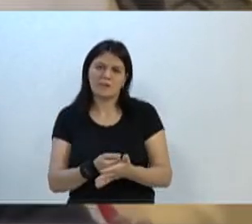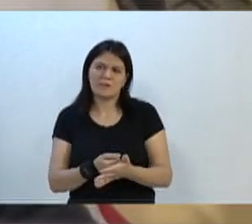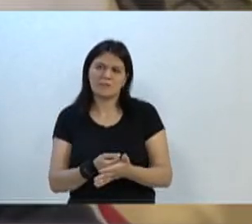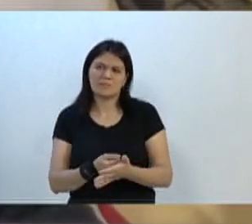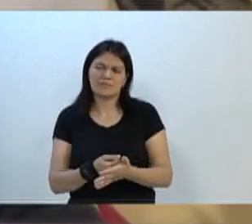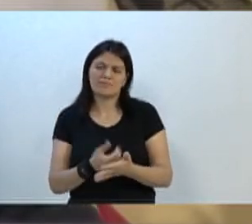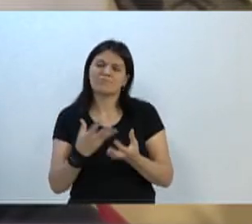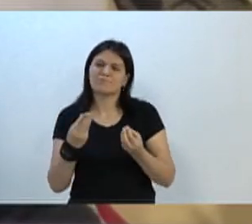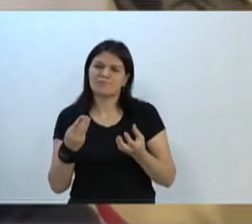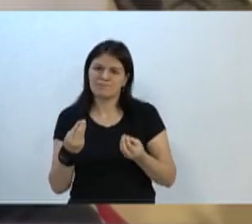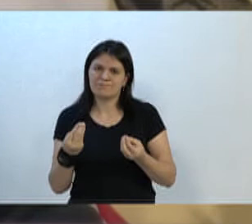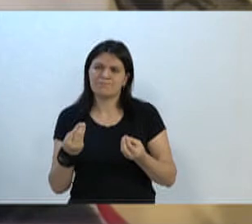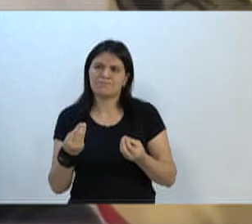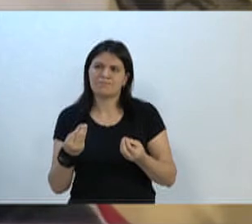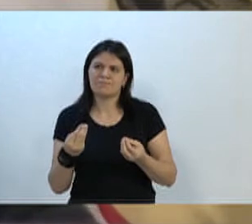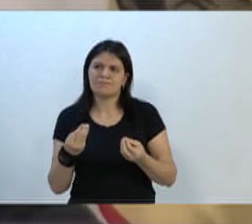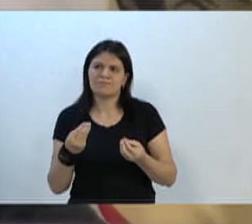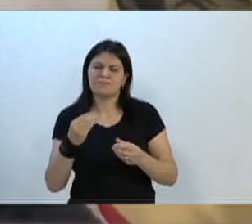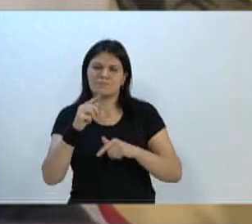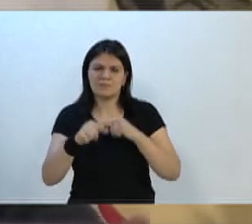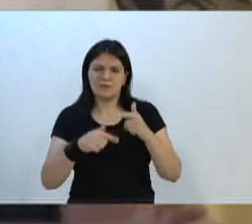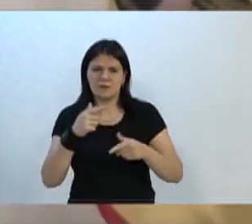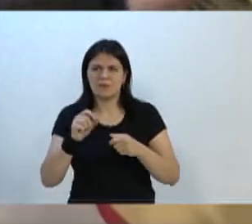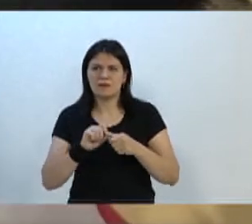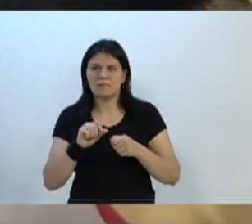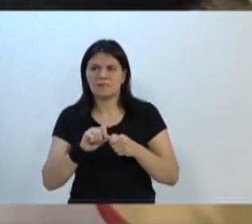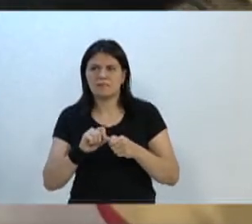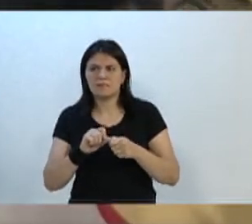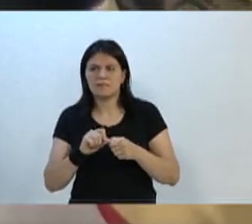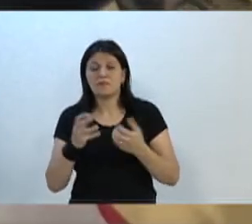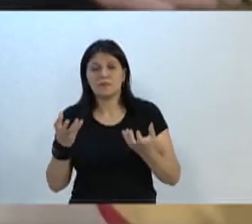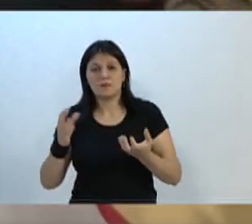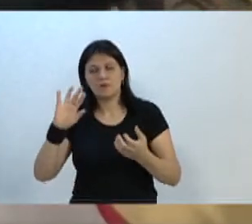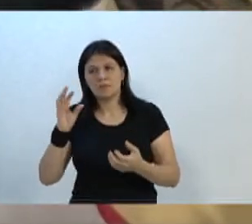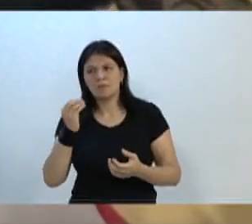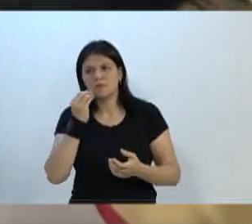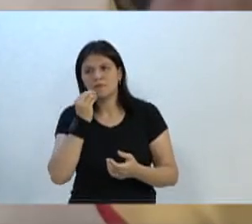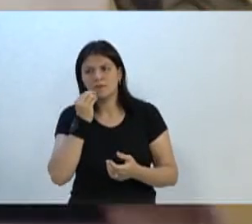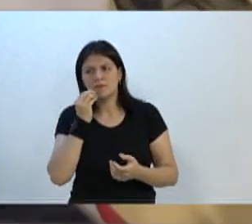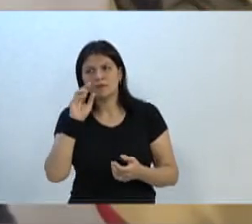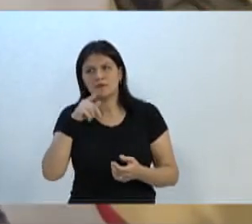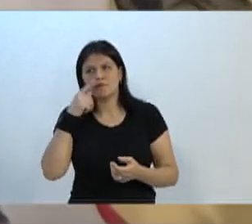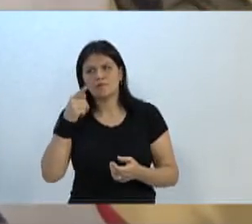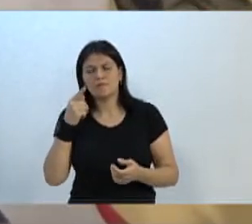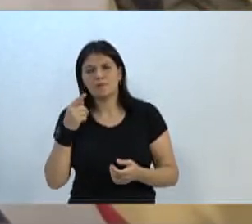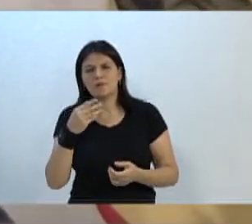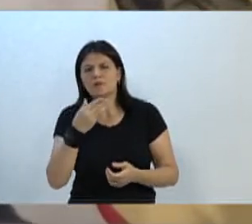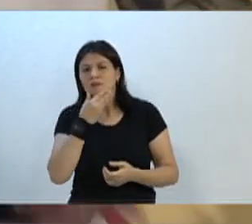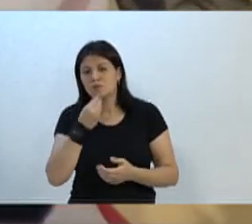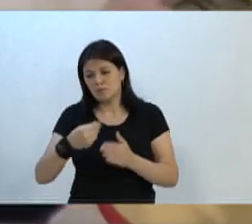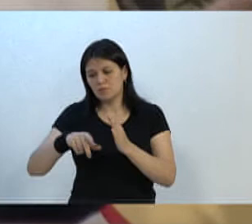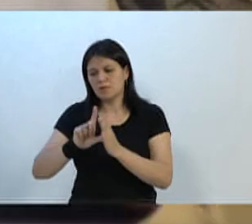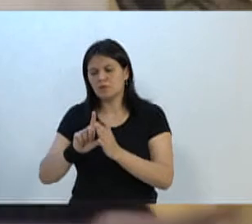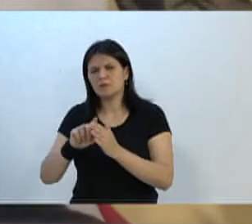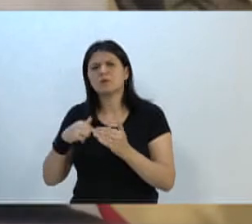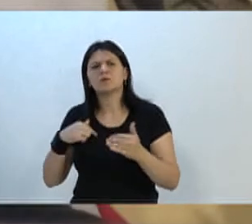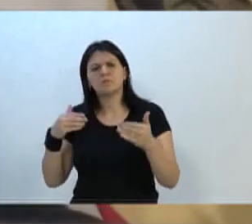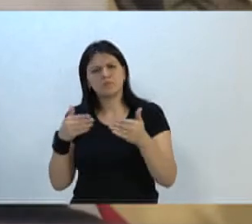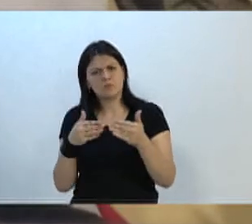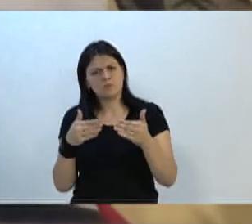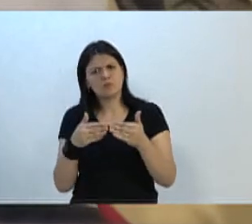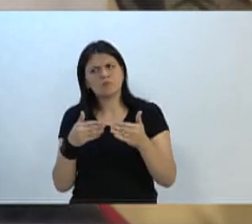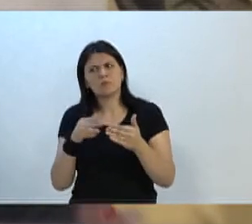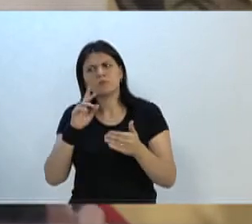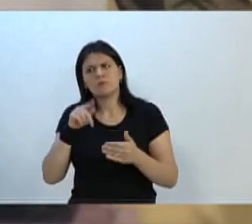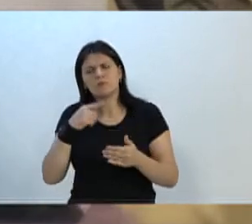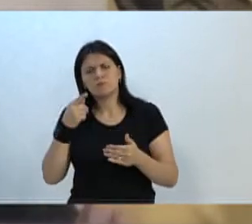parte do serviço prestado quero aproveitar a fala do rapaz ali que acabou de sair aqui e eu concordo com que ele